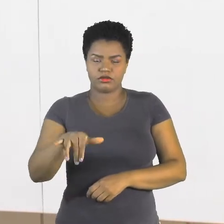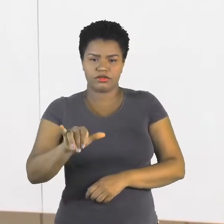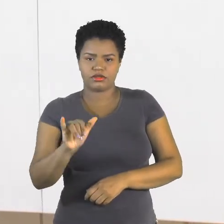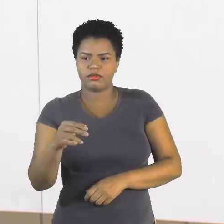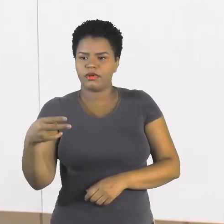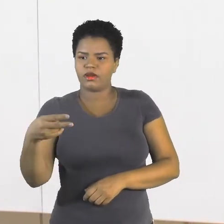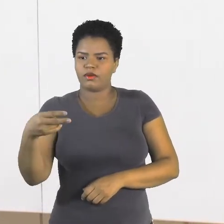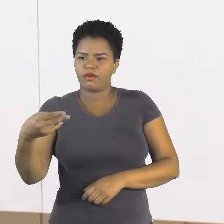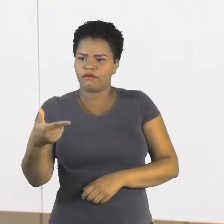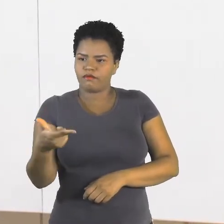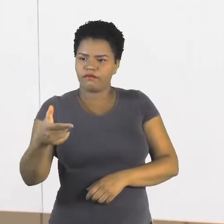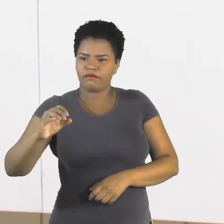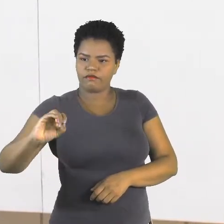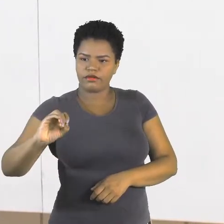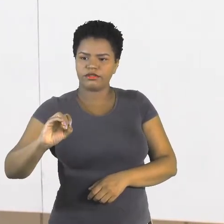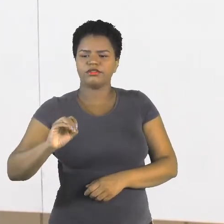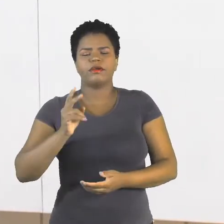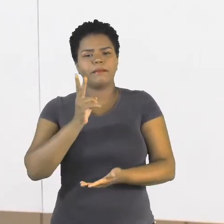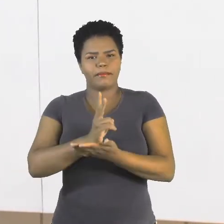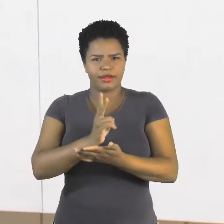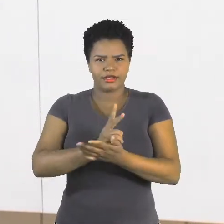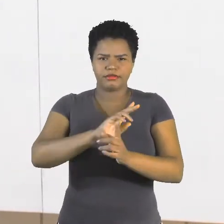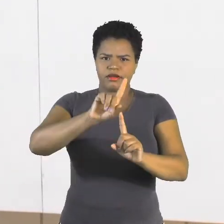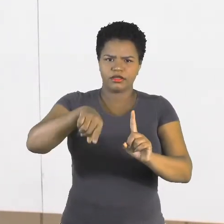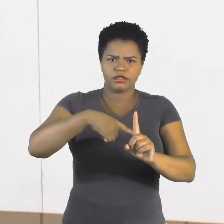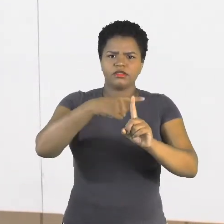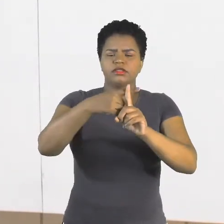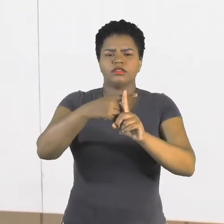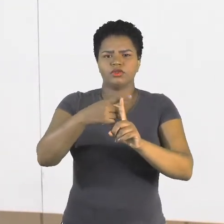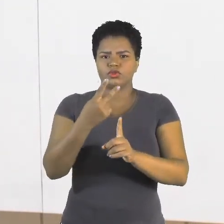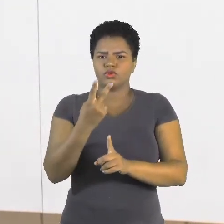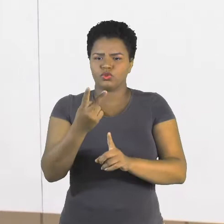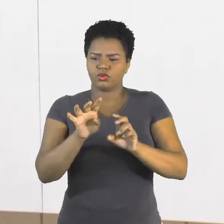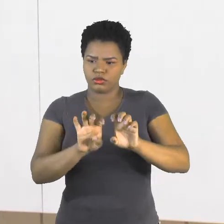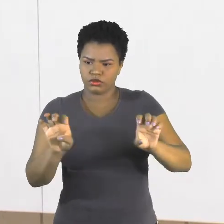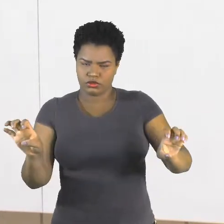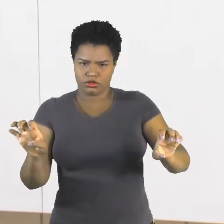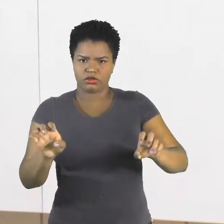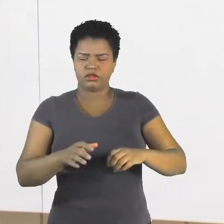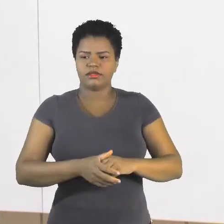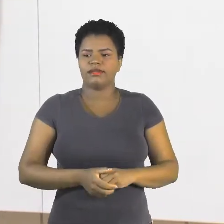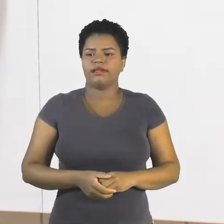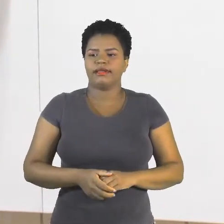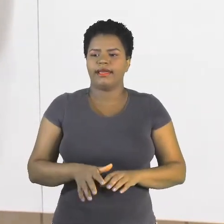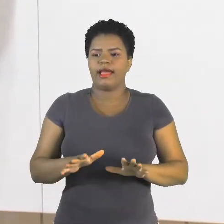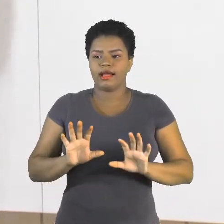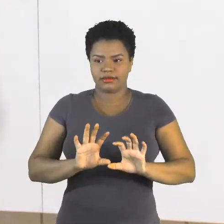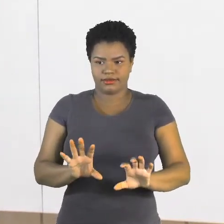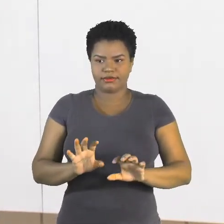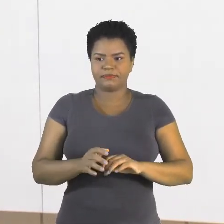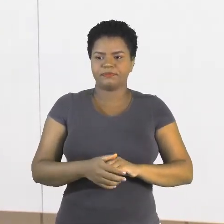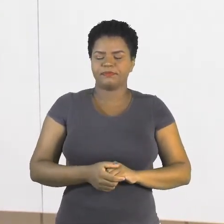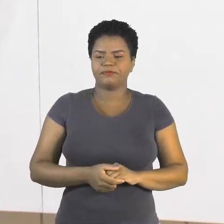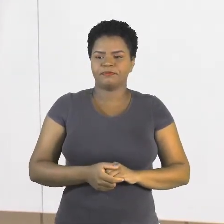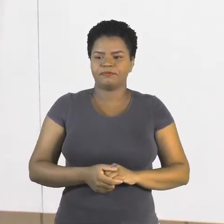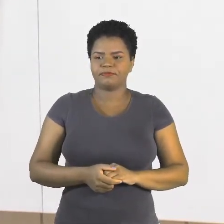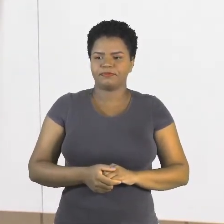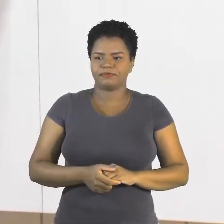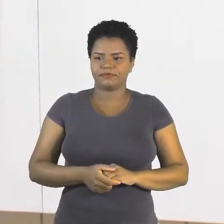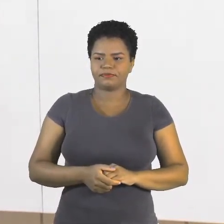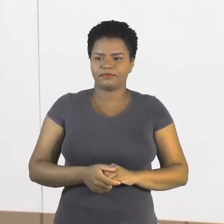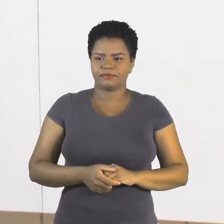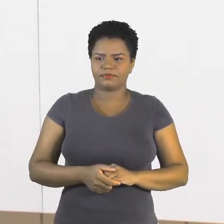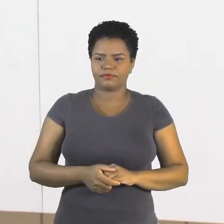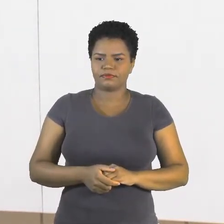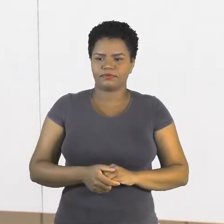procedimento. A gente vai somar, adicionar as duas equações. Então, vai ficar assim, ó. Pessoal,